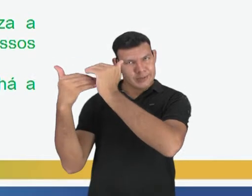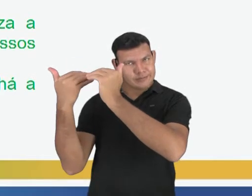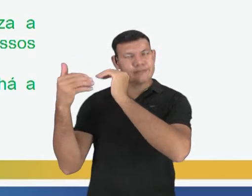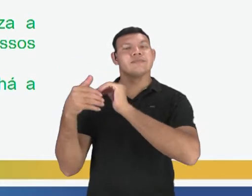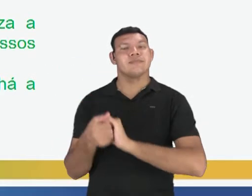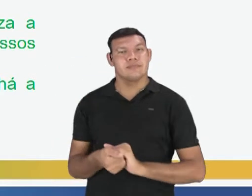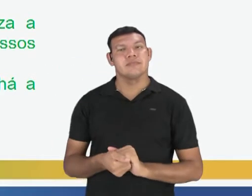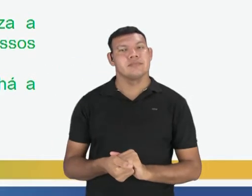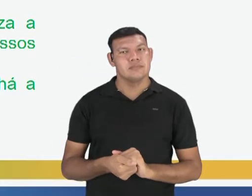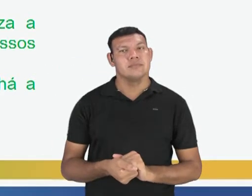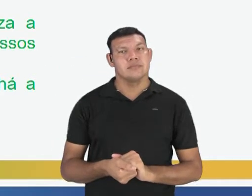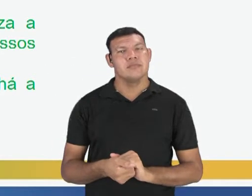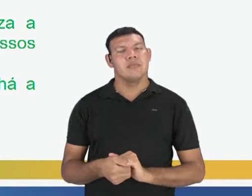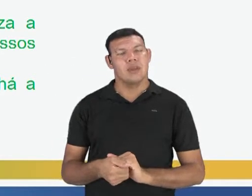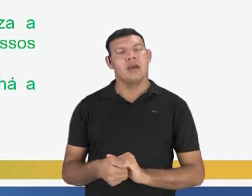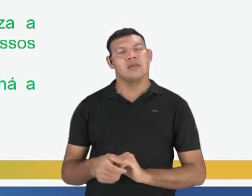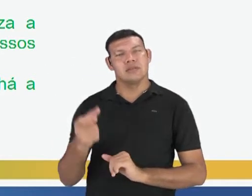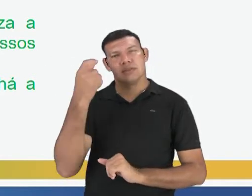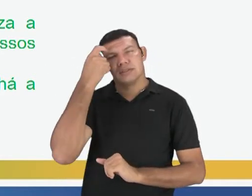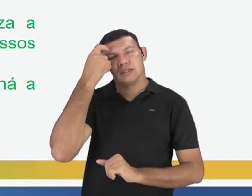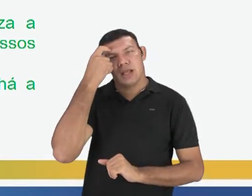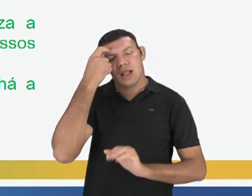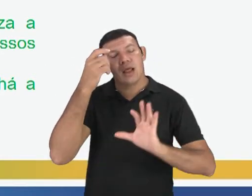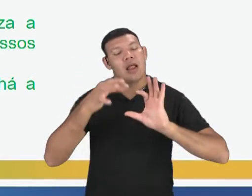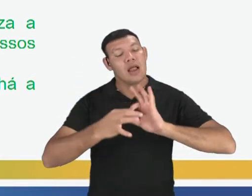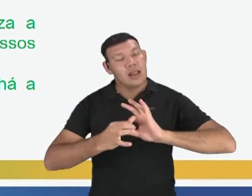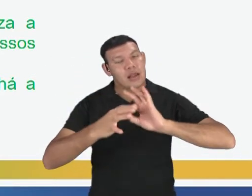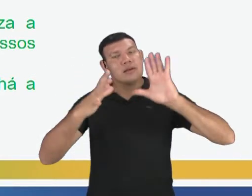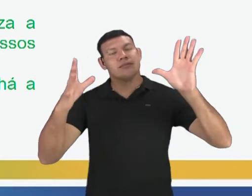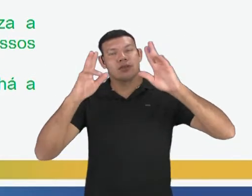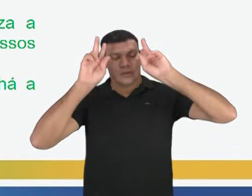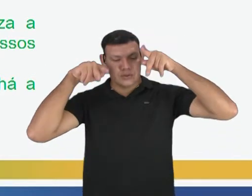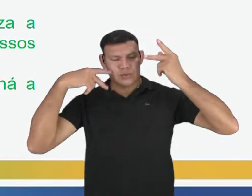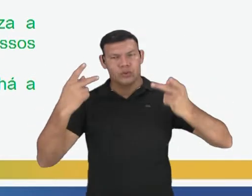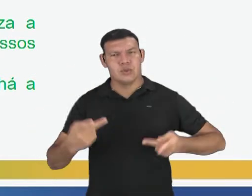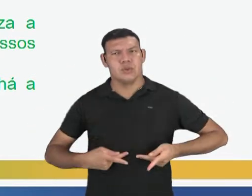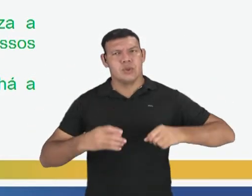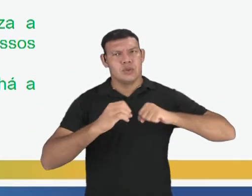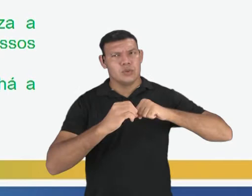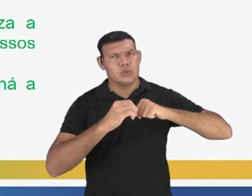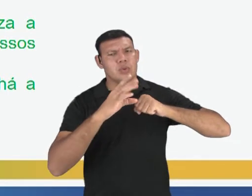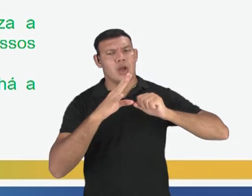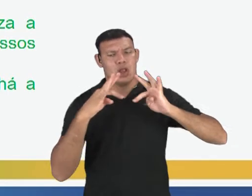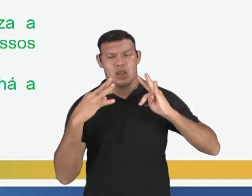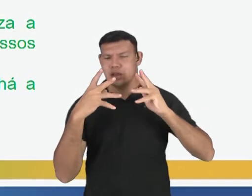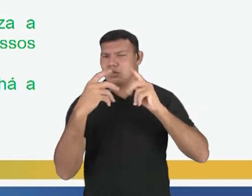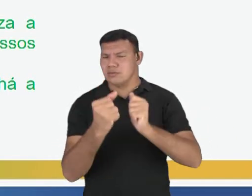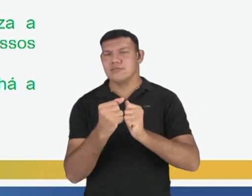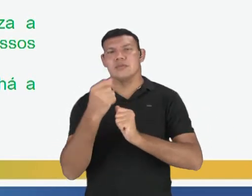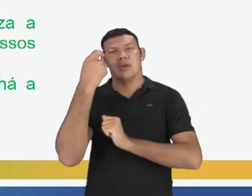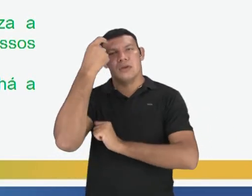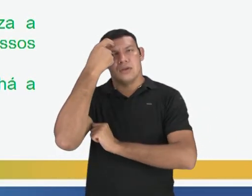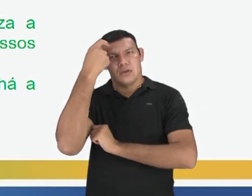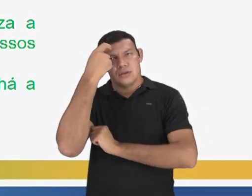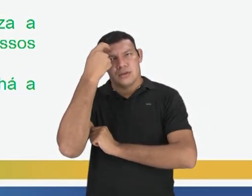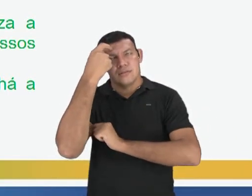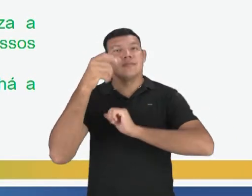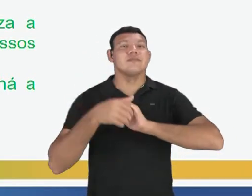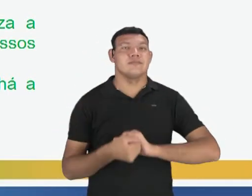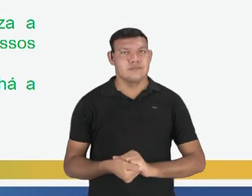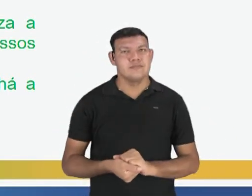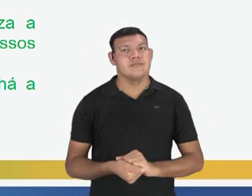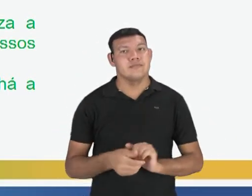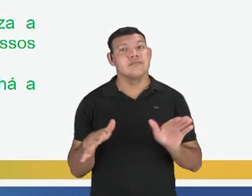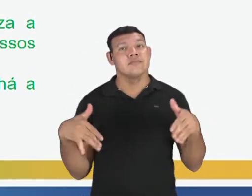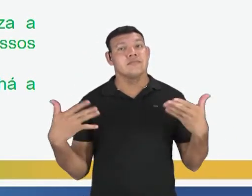né, por ele, pela essa lógica é libertador. Ele vai levar o homem ao conhecimento pleno, né, à racionalidade. E,